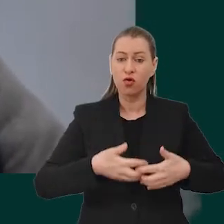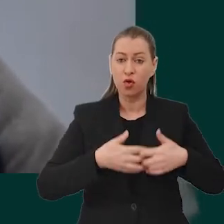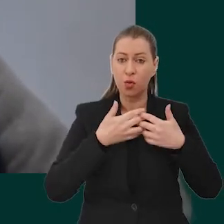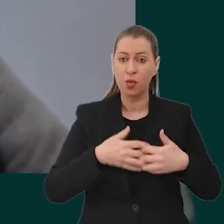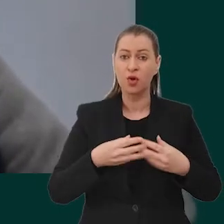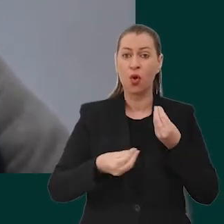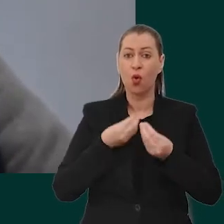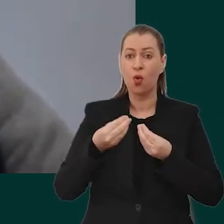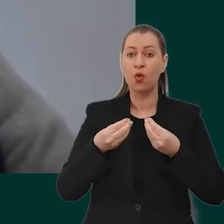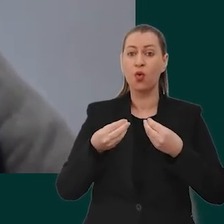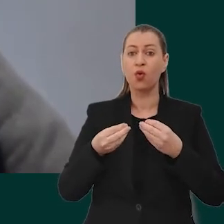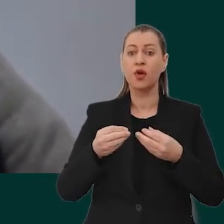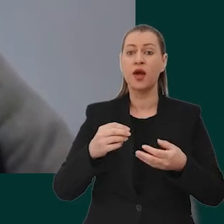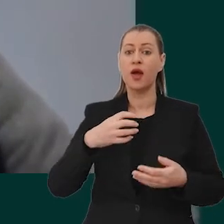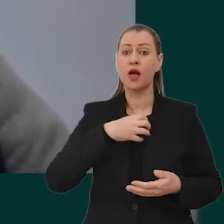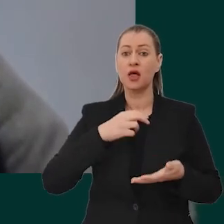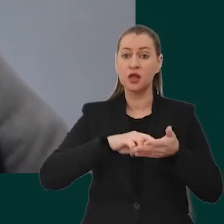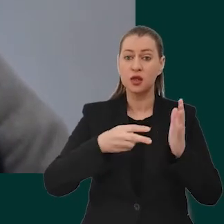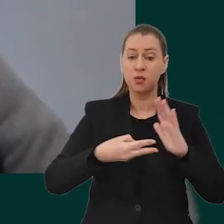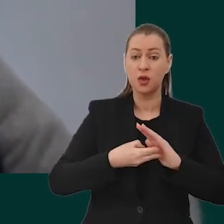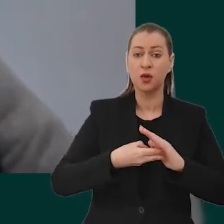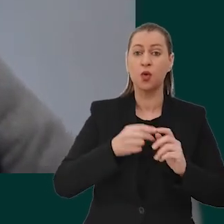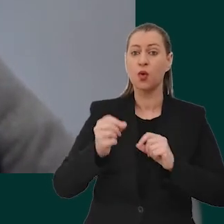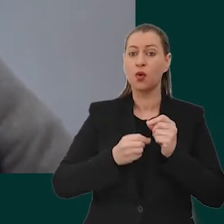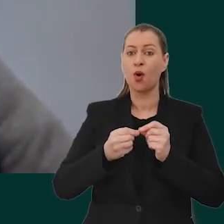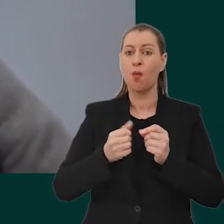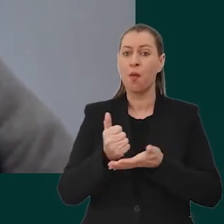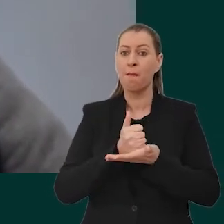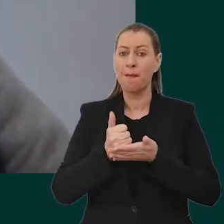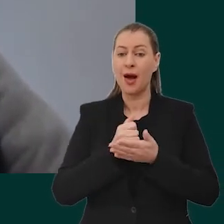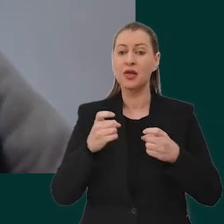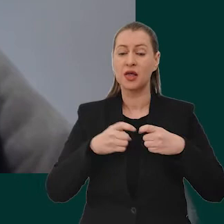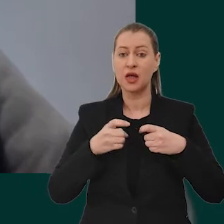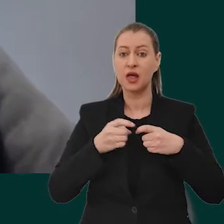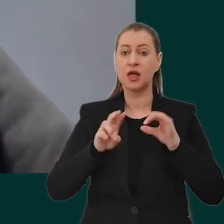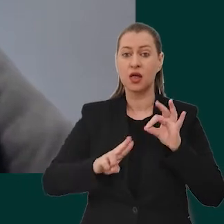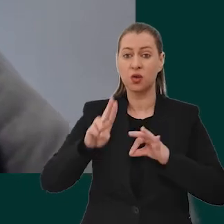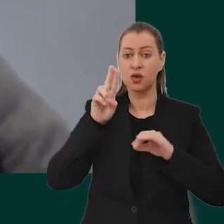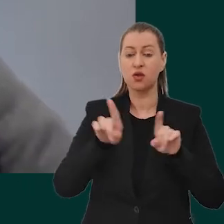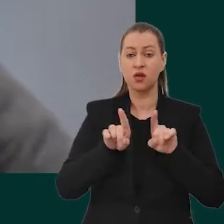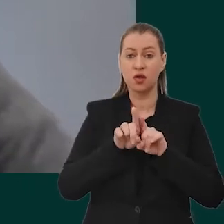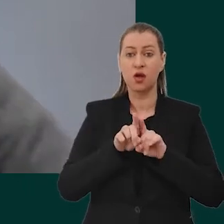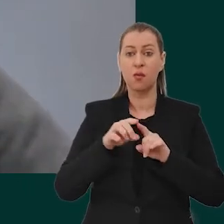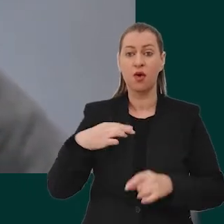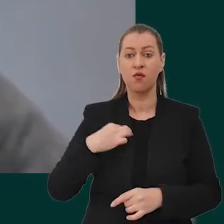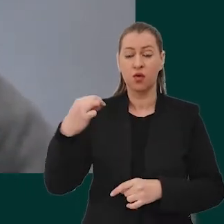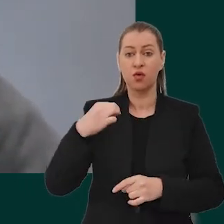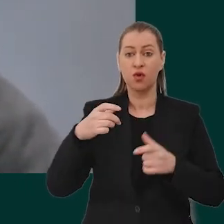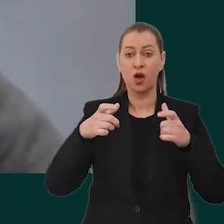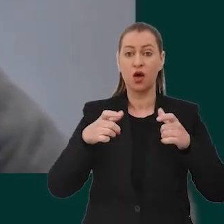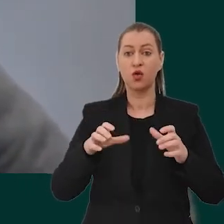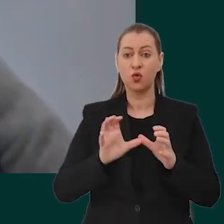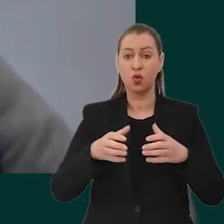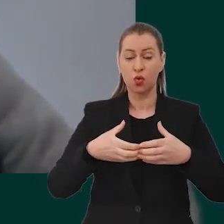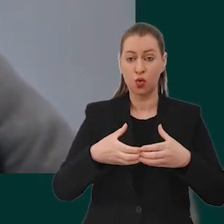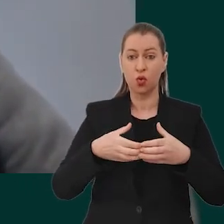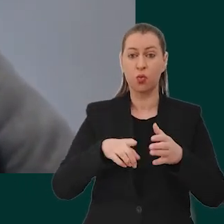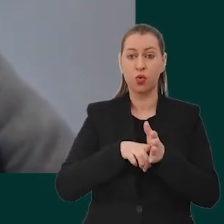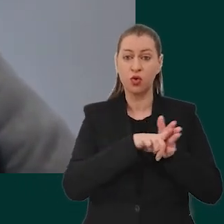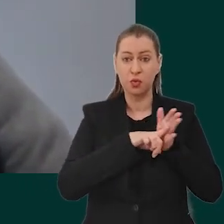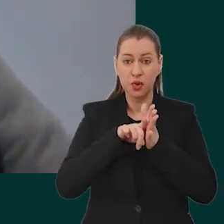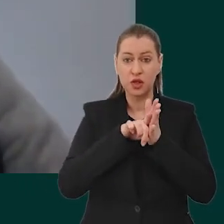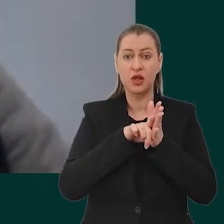interoperabilidade semântica de bases clínicas da Unicinos, bem como voluntária no grupo de pesquisa de computação aplicada